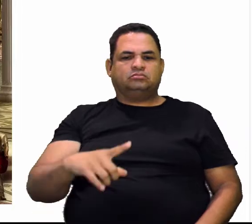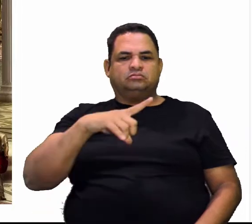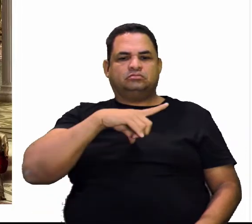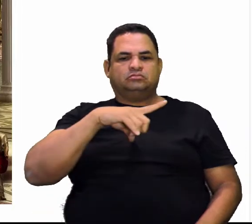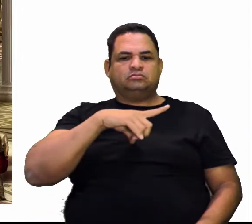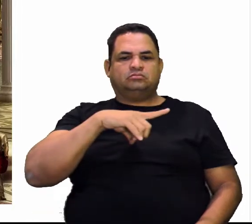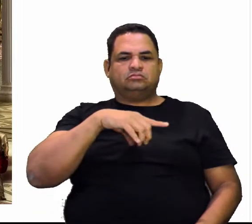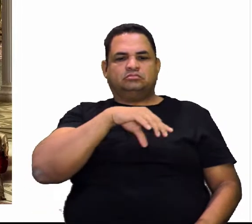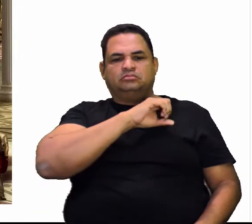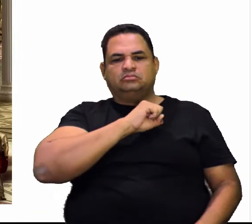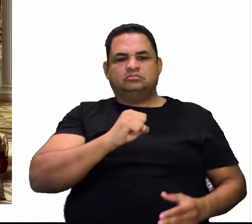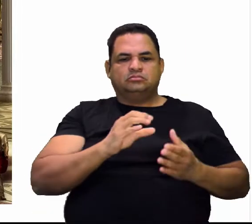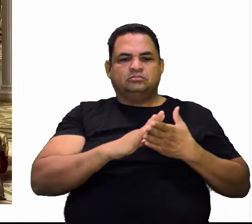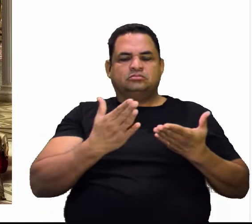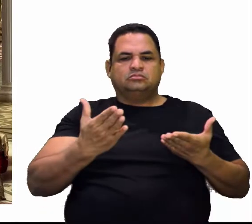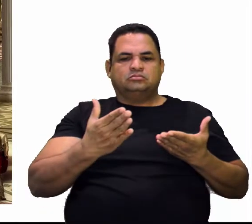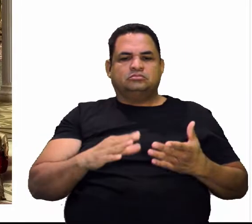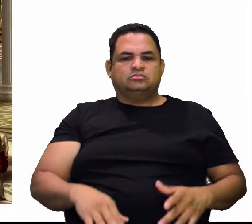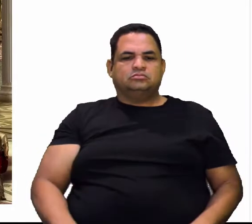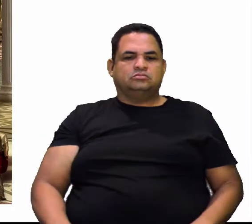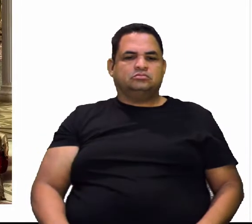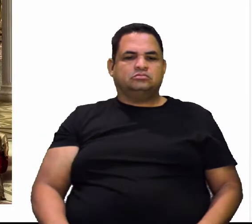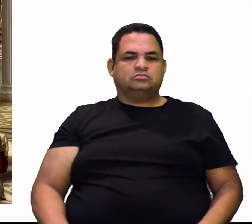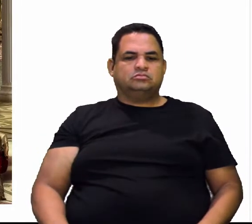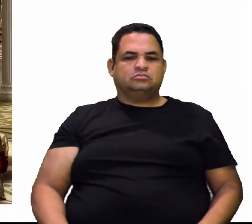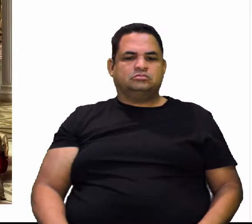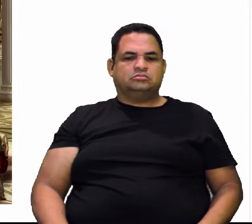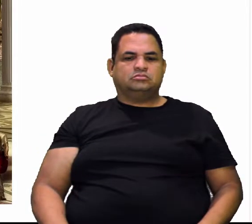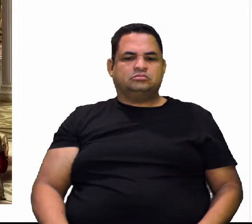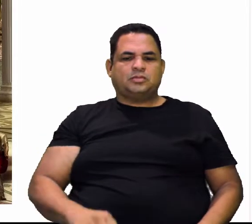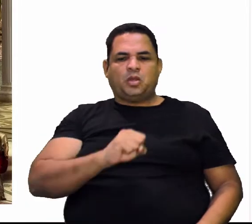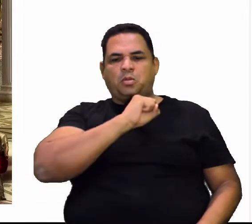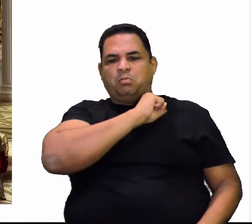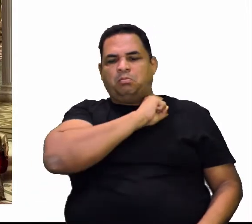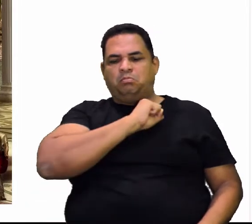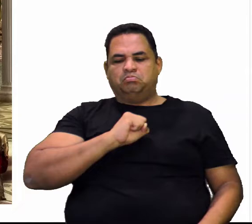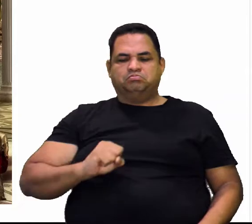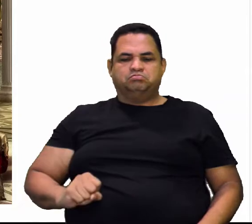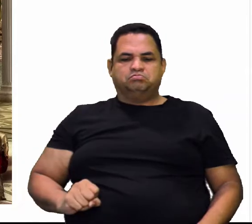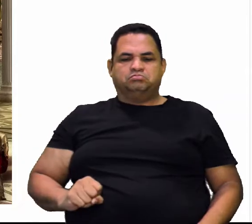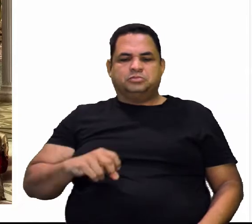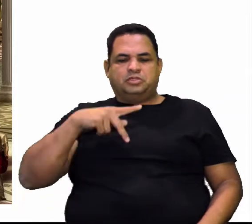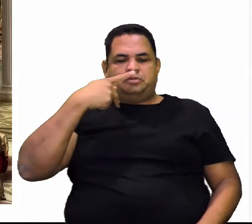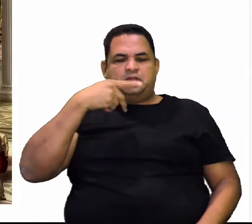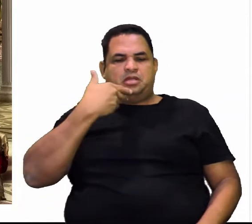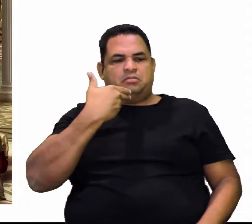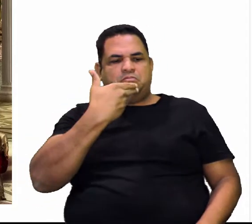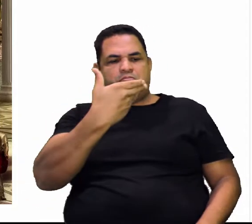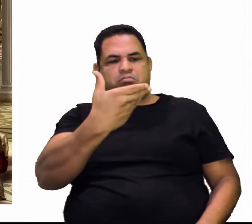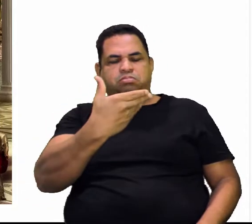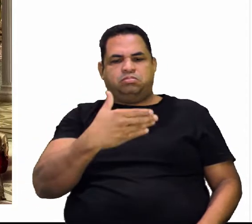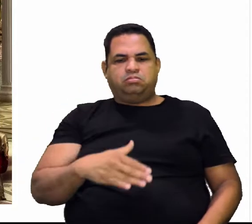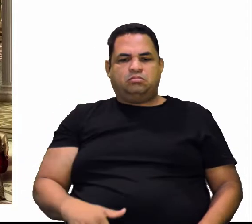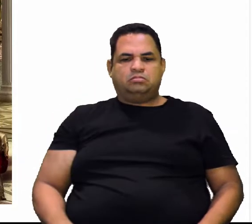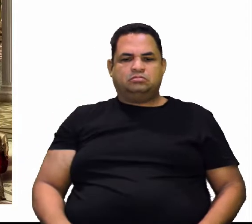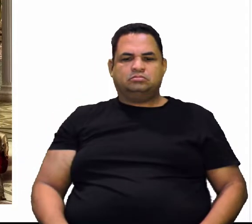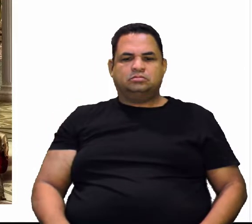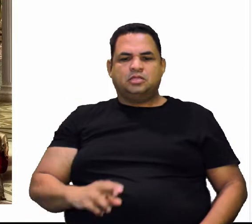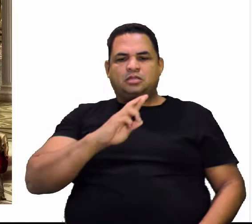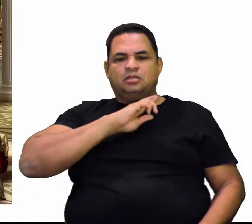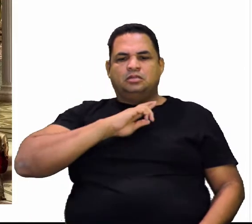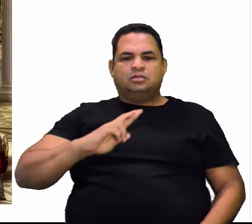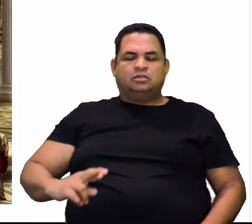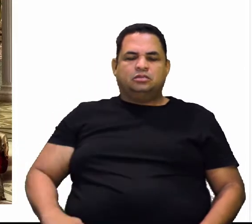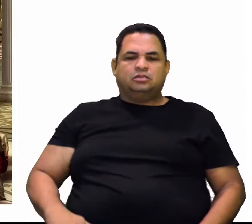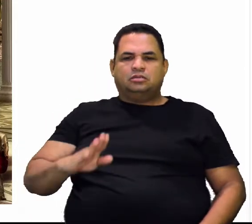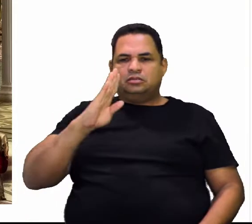ter todo um poder. Aqui é um senador aqui falando com seus pares. Essa República